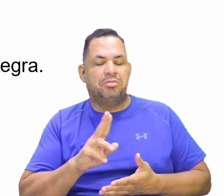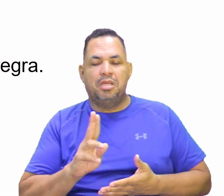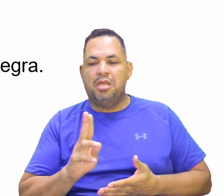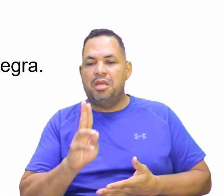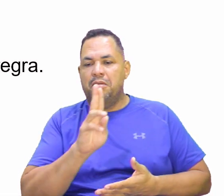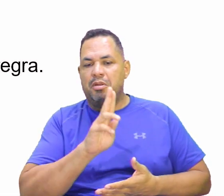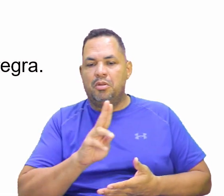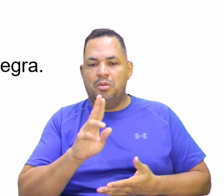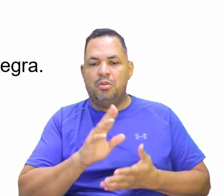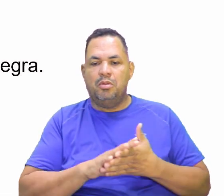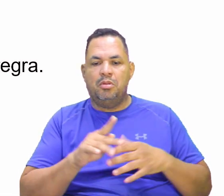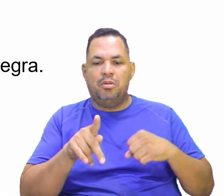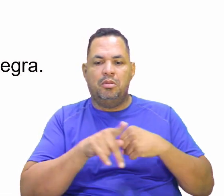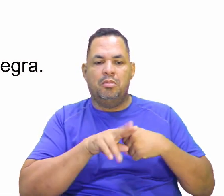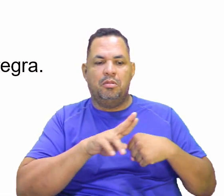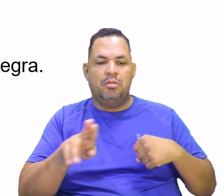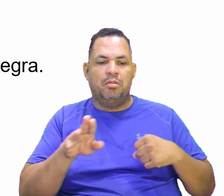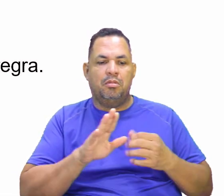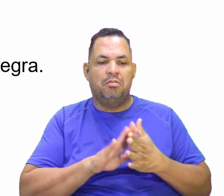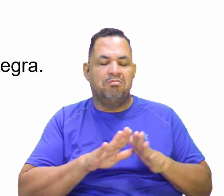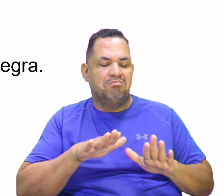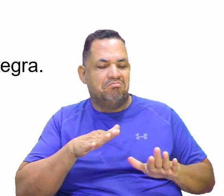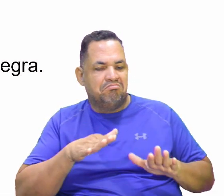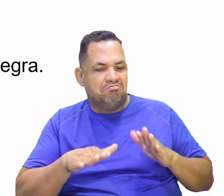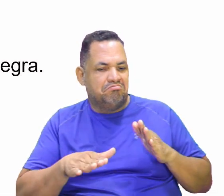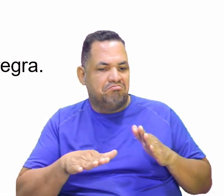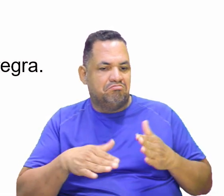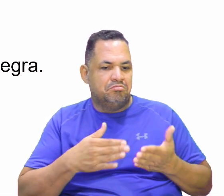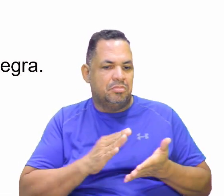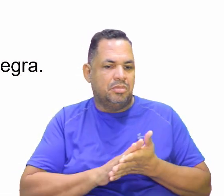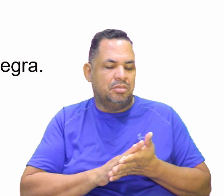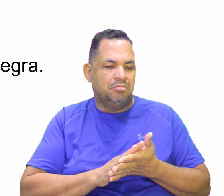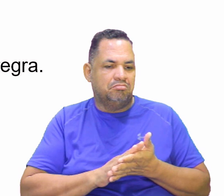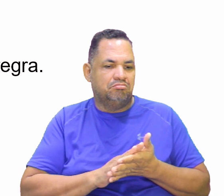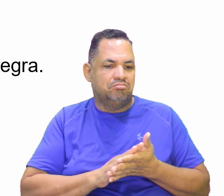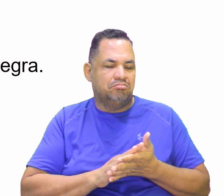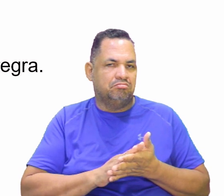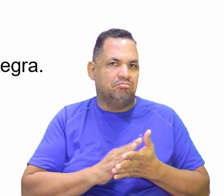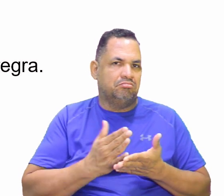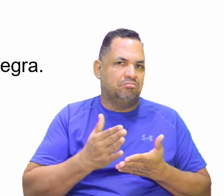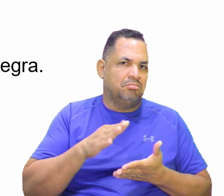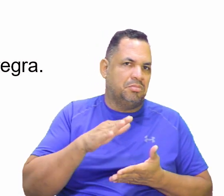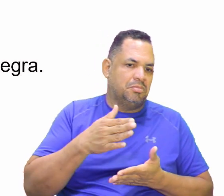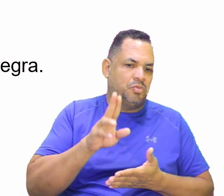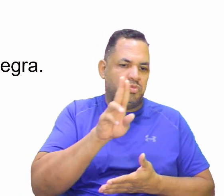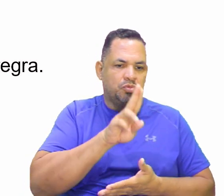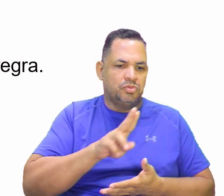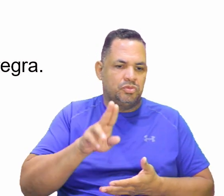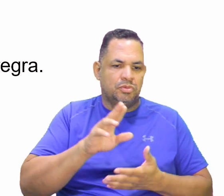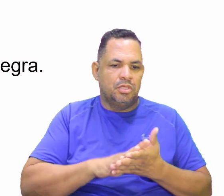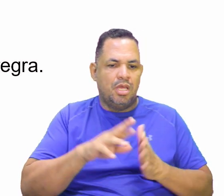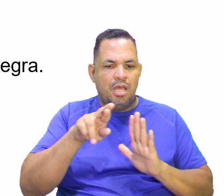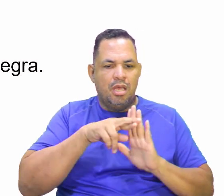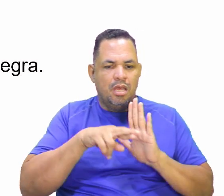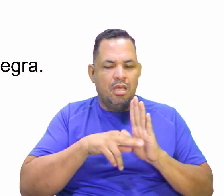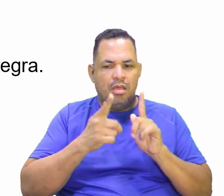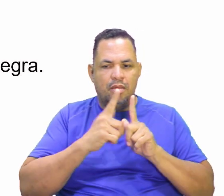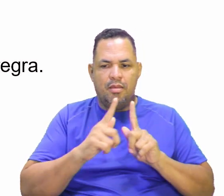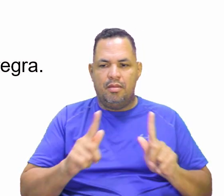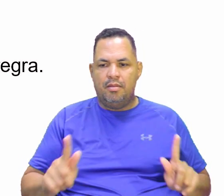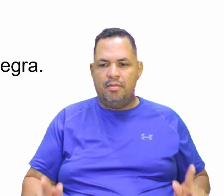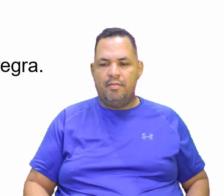pronomes. E a letra E, relativizam essa regra gramatical. E aí, nós temos aí, né,